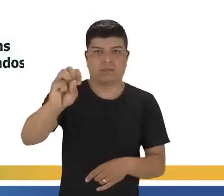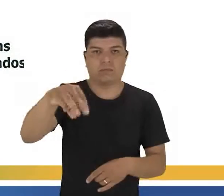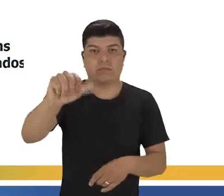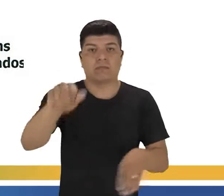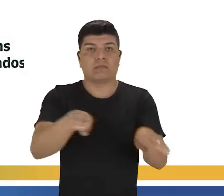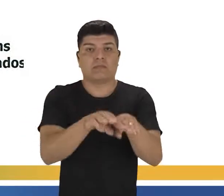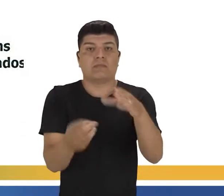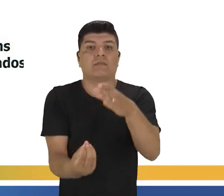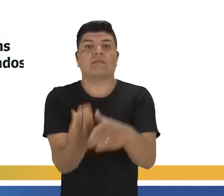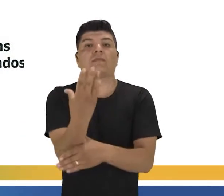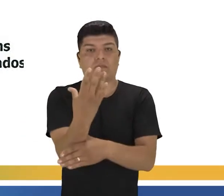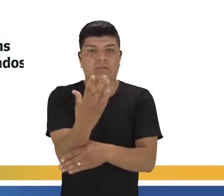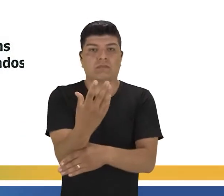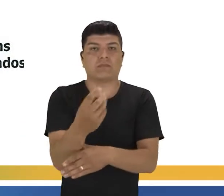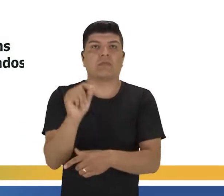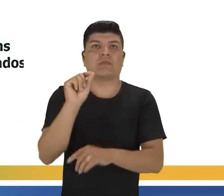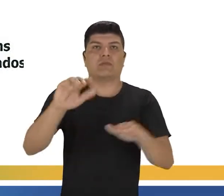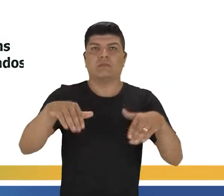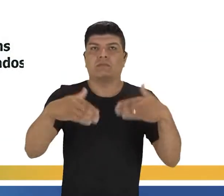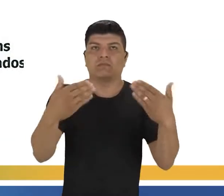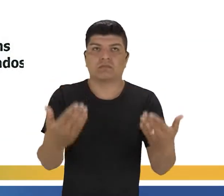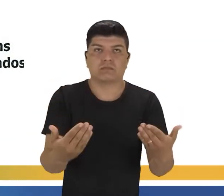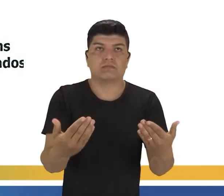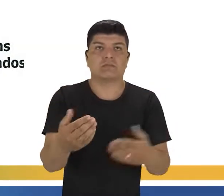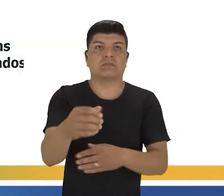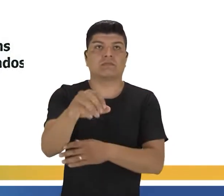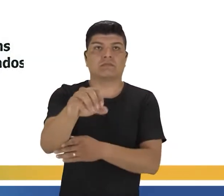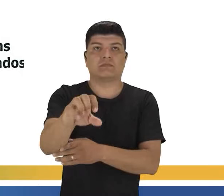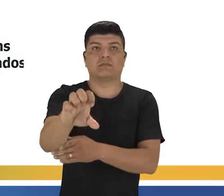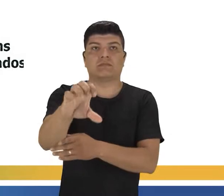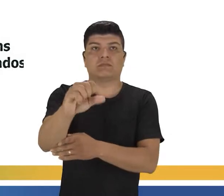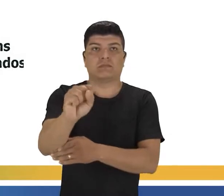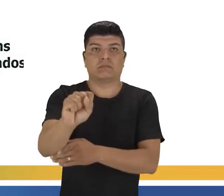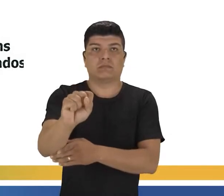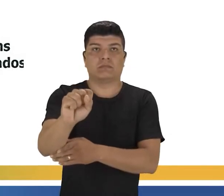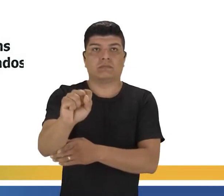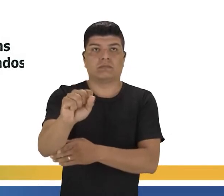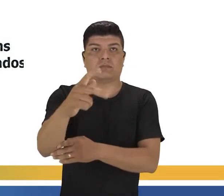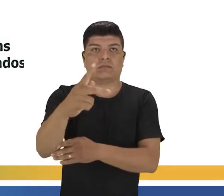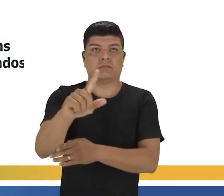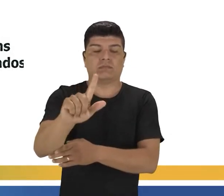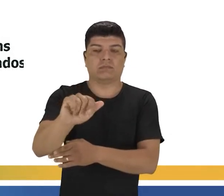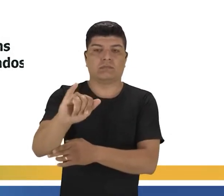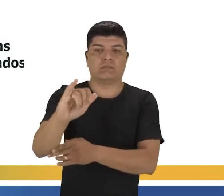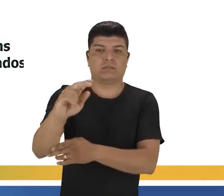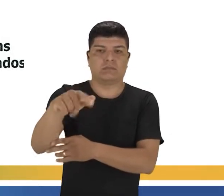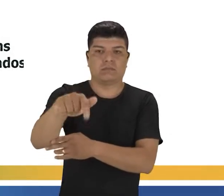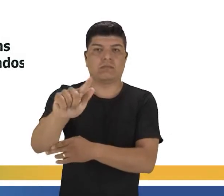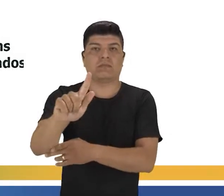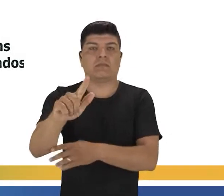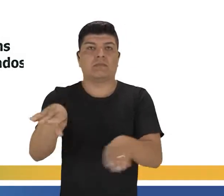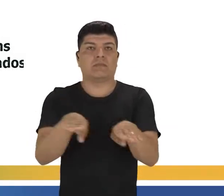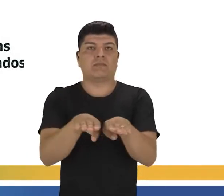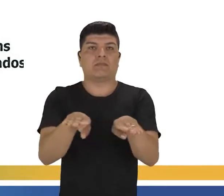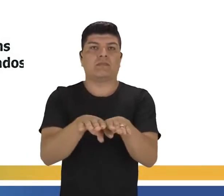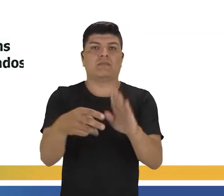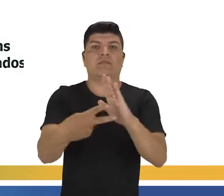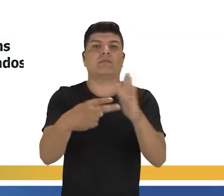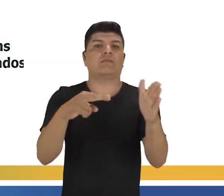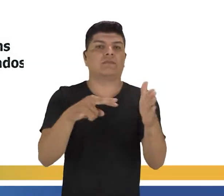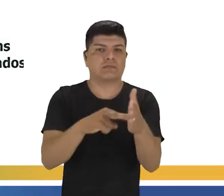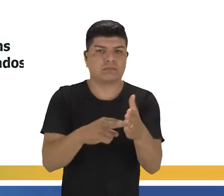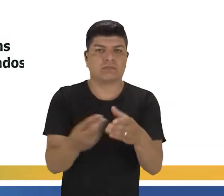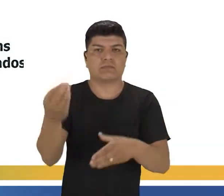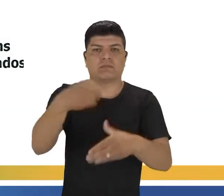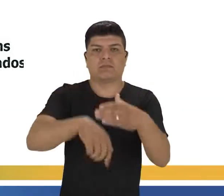a formação do splice, né, uma ação chamada splice. O que é o splice? Nós temos dentro desse